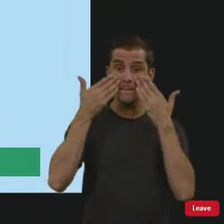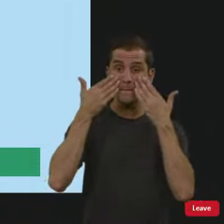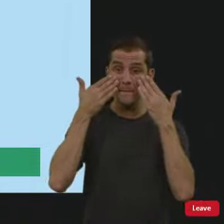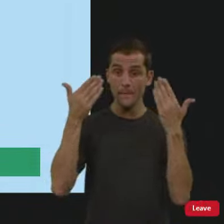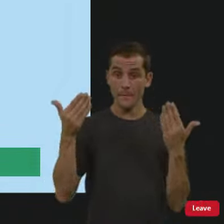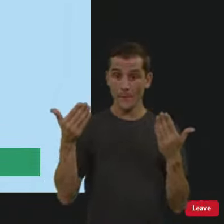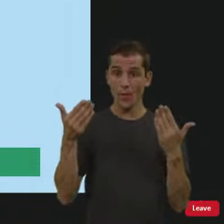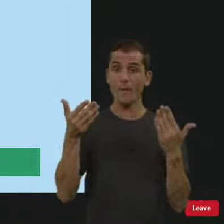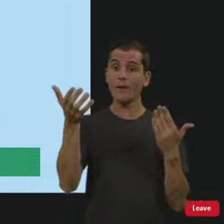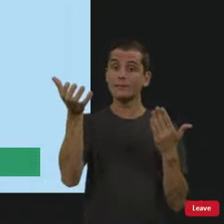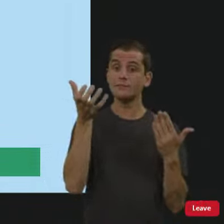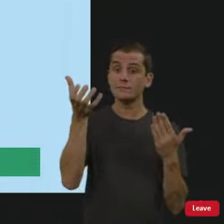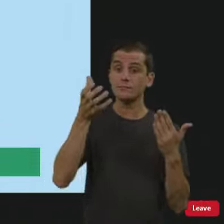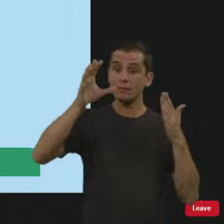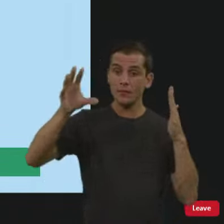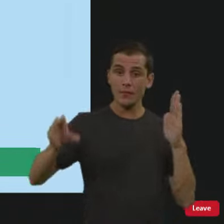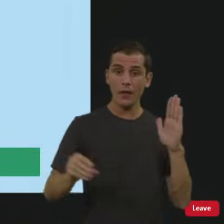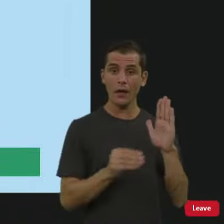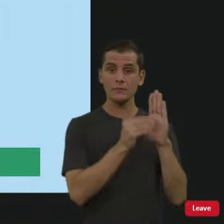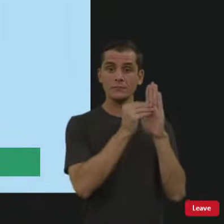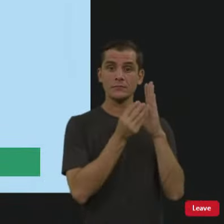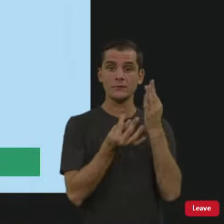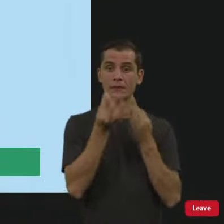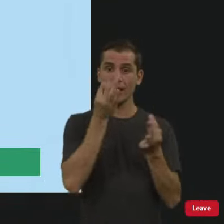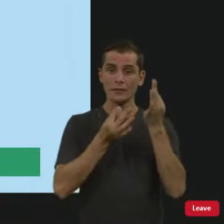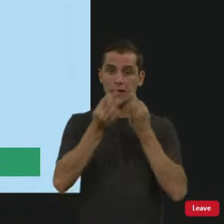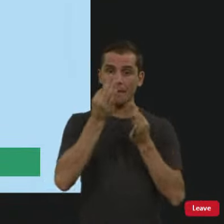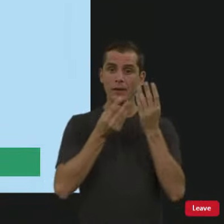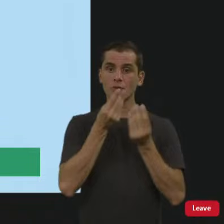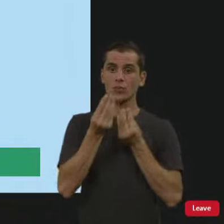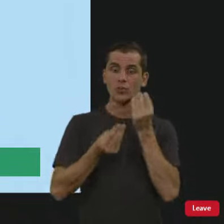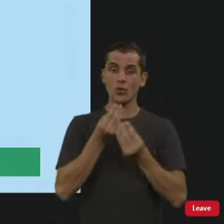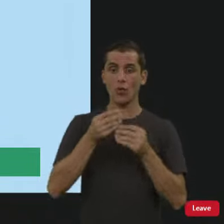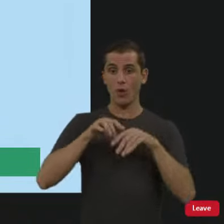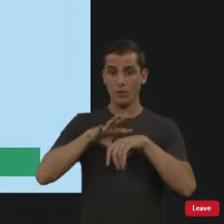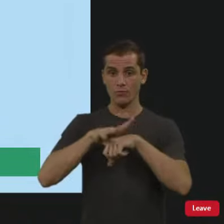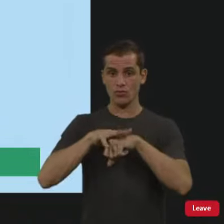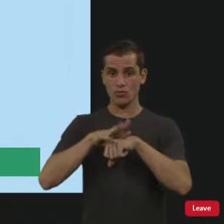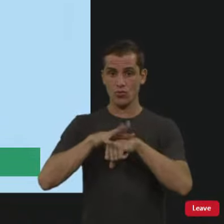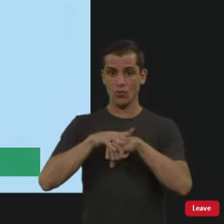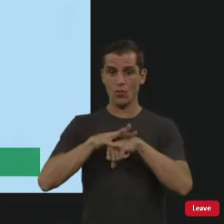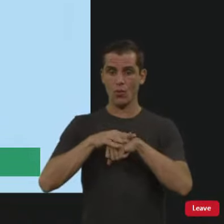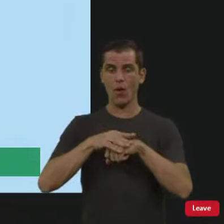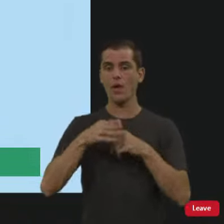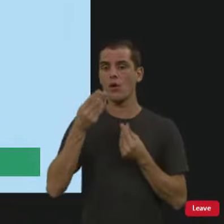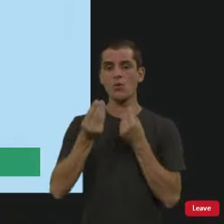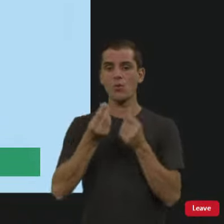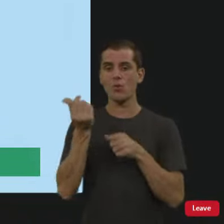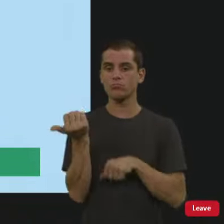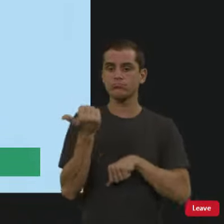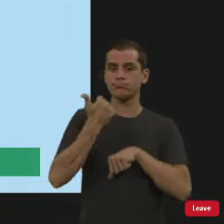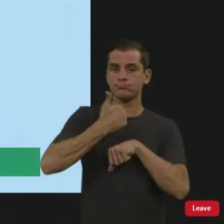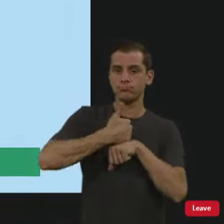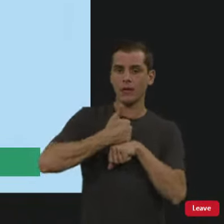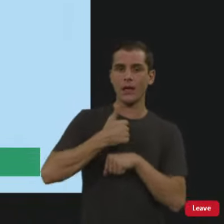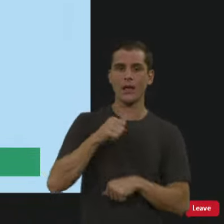inserir no tratamento de crise do angedema aquela reposição de C1 esterase. Então,